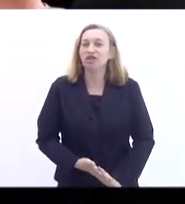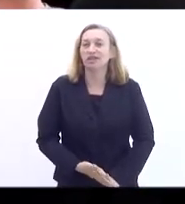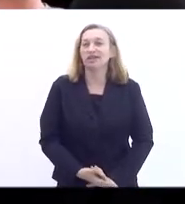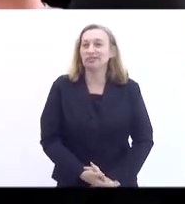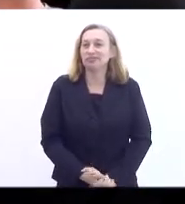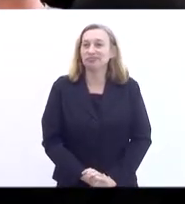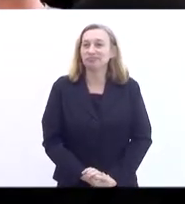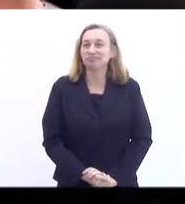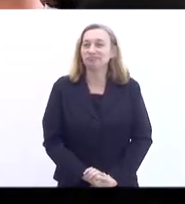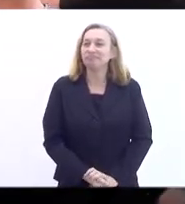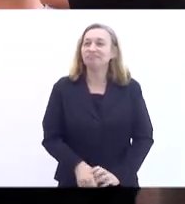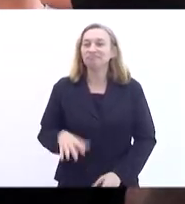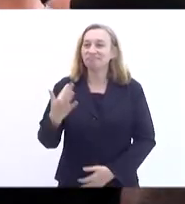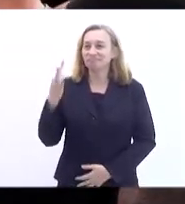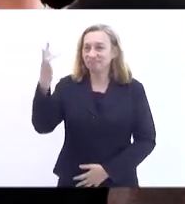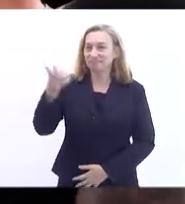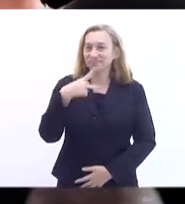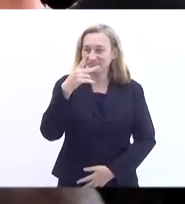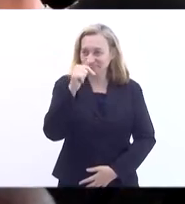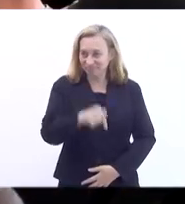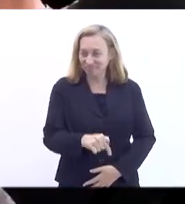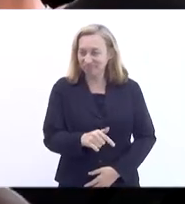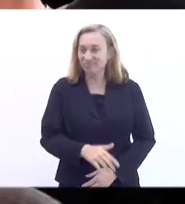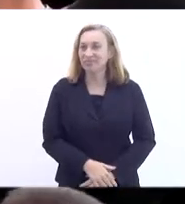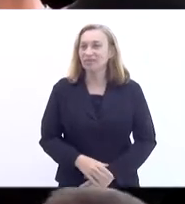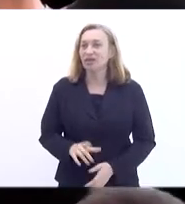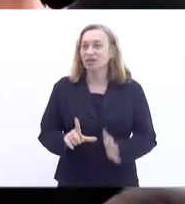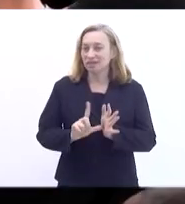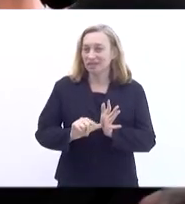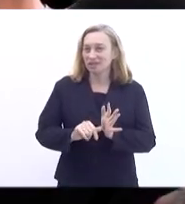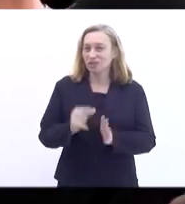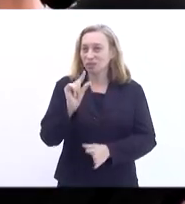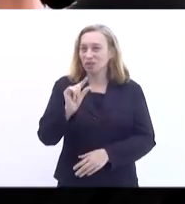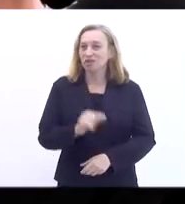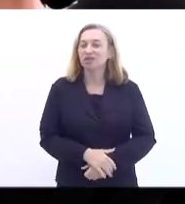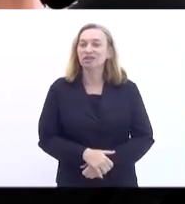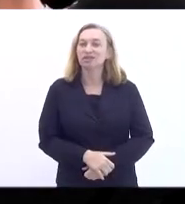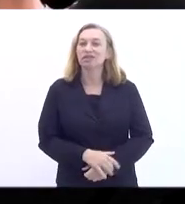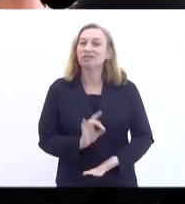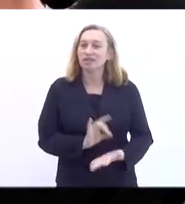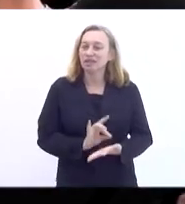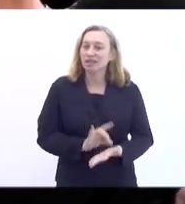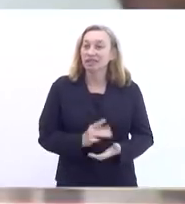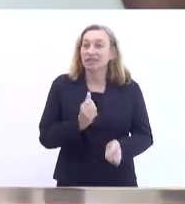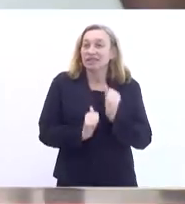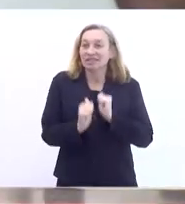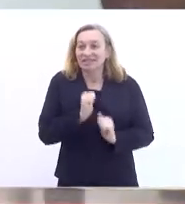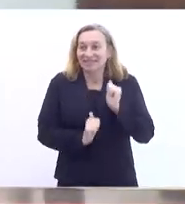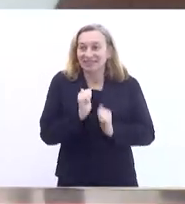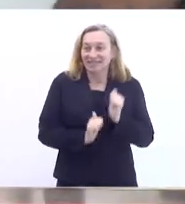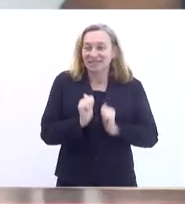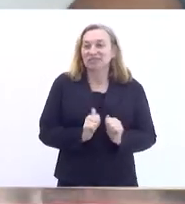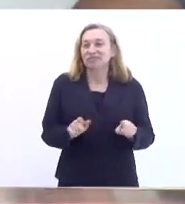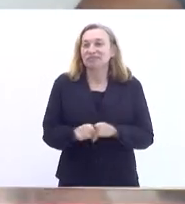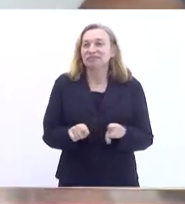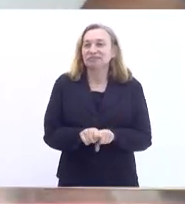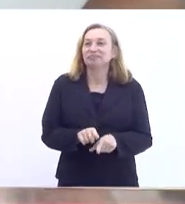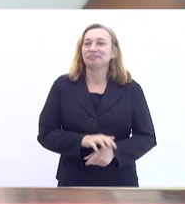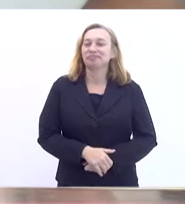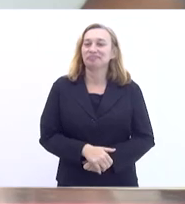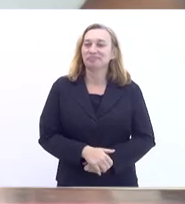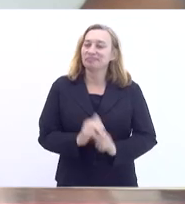aberta desligar fazer uma breve saudação só que eu cheguei um pouquinho tarde é realmente então cioso também a gente tem nos